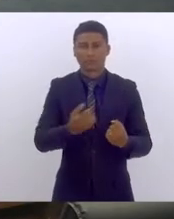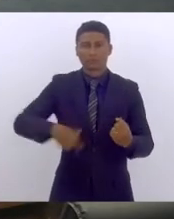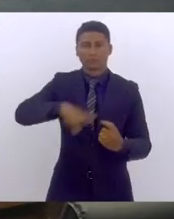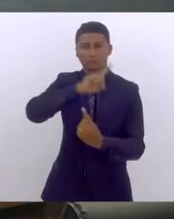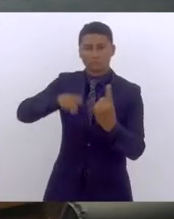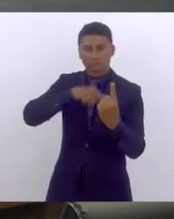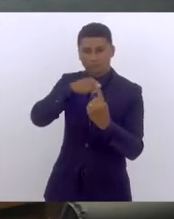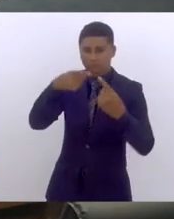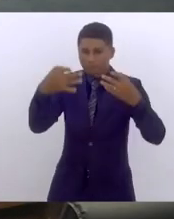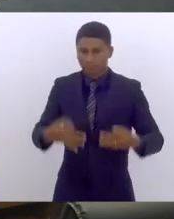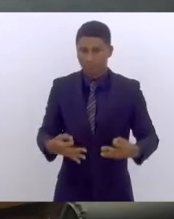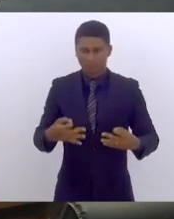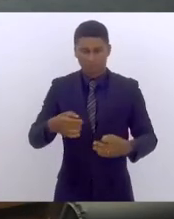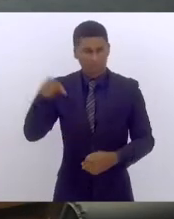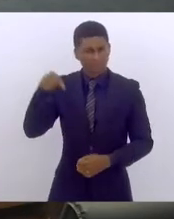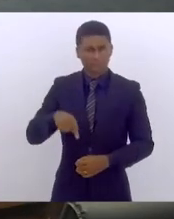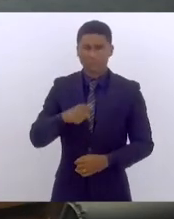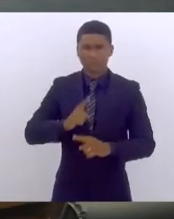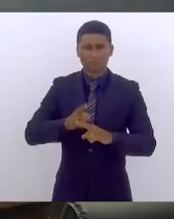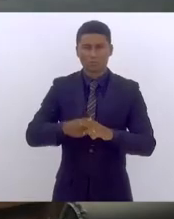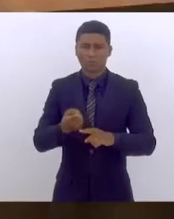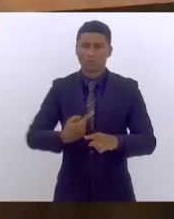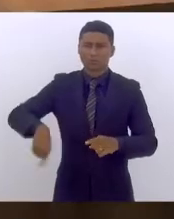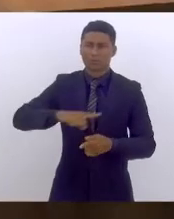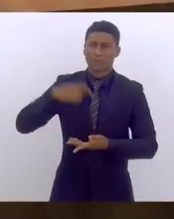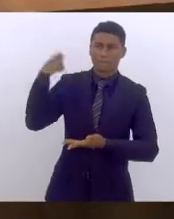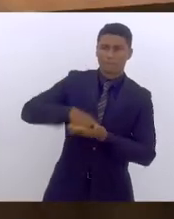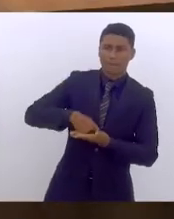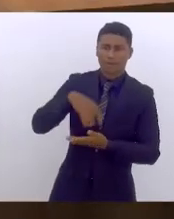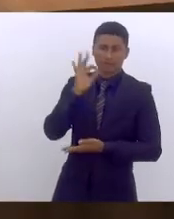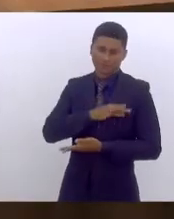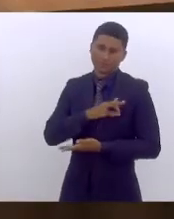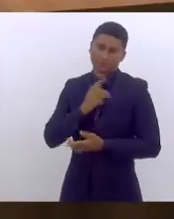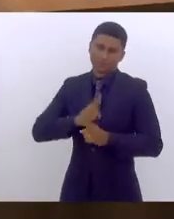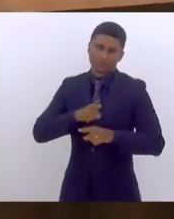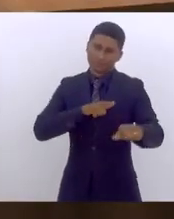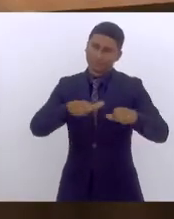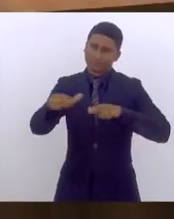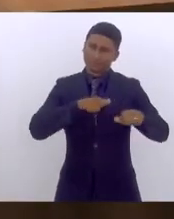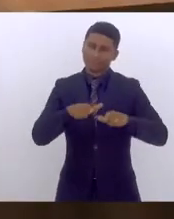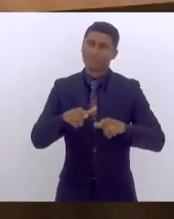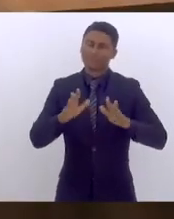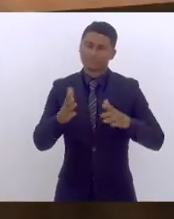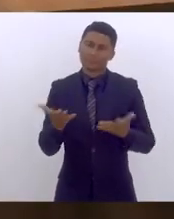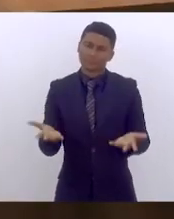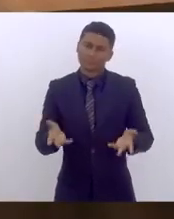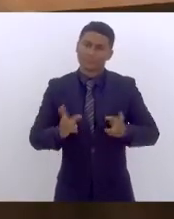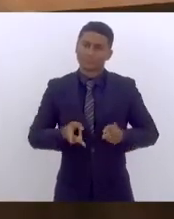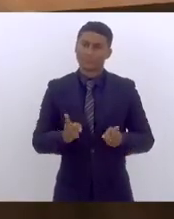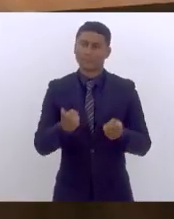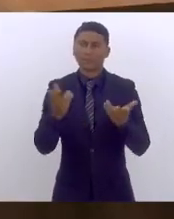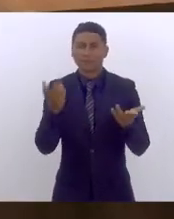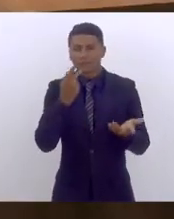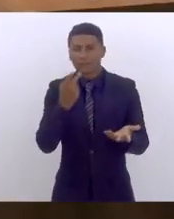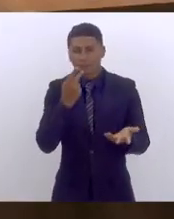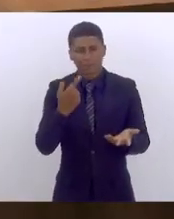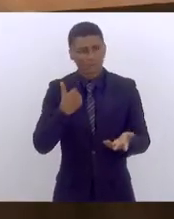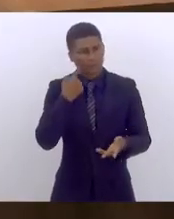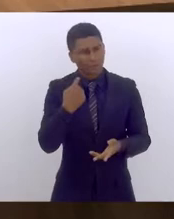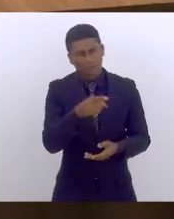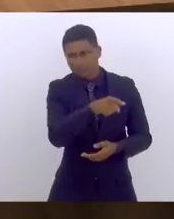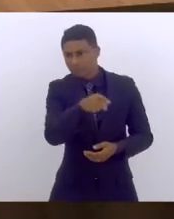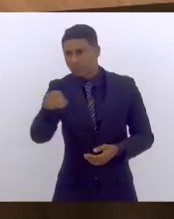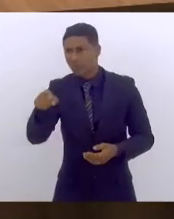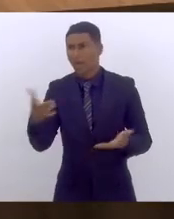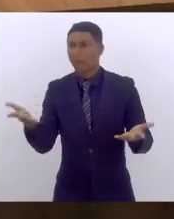para ninguém, está aqui, a gente é pago para isso e tem que estar aqui, fomos eleitos para isso, mas é sempre bom, nesse momento em que observamos os plenários